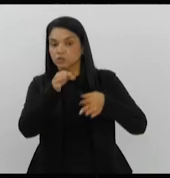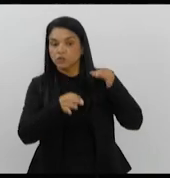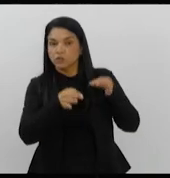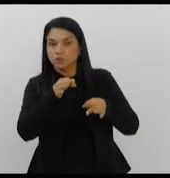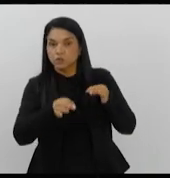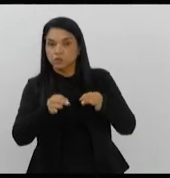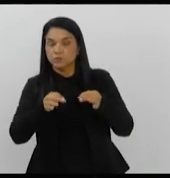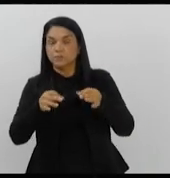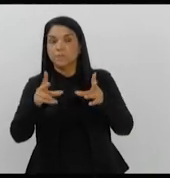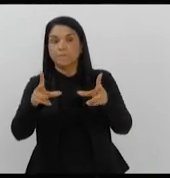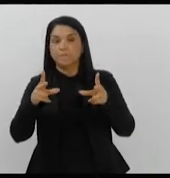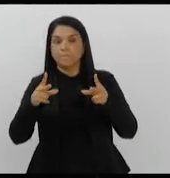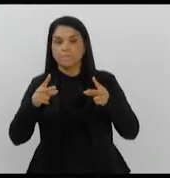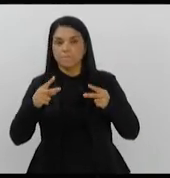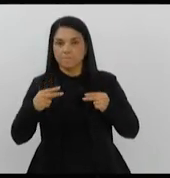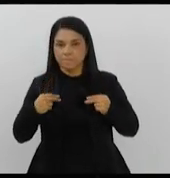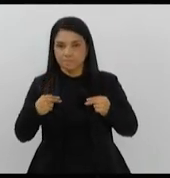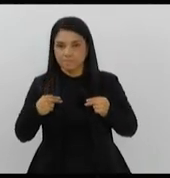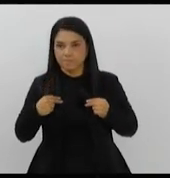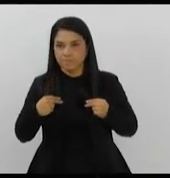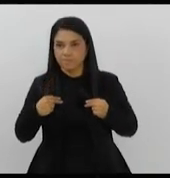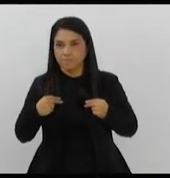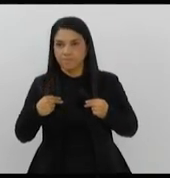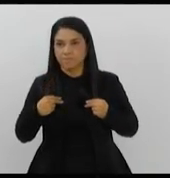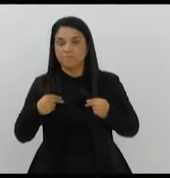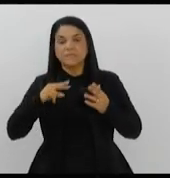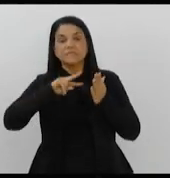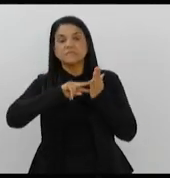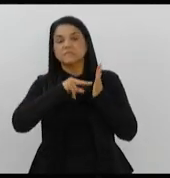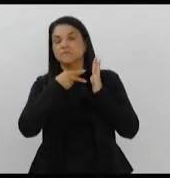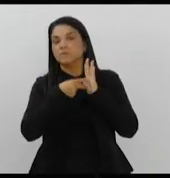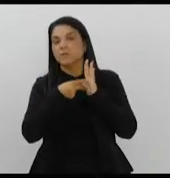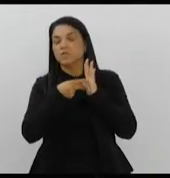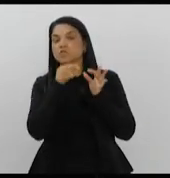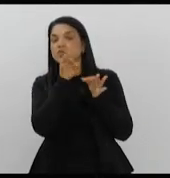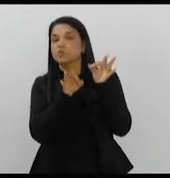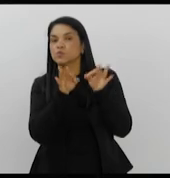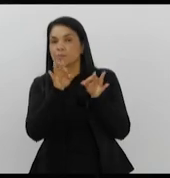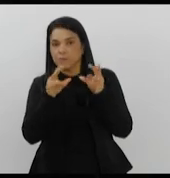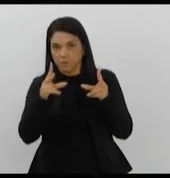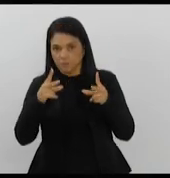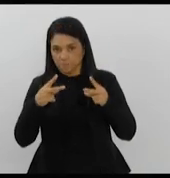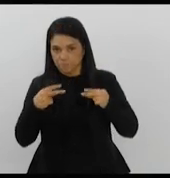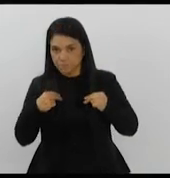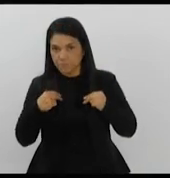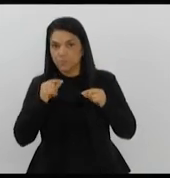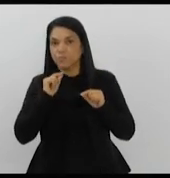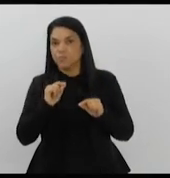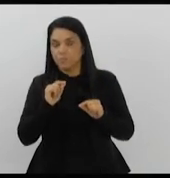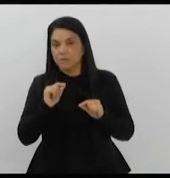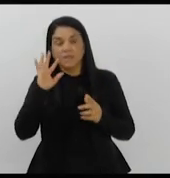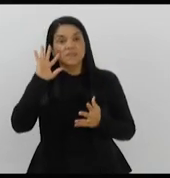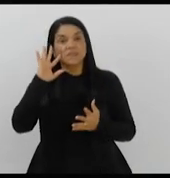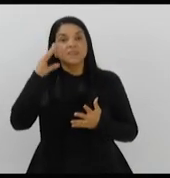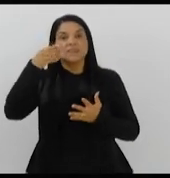mérito. Que julgamento de mérito seria esse? Exatamente